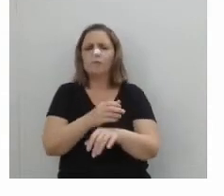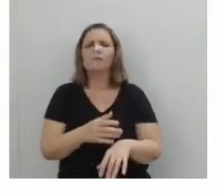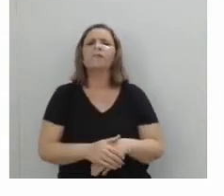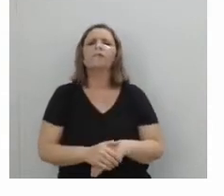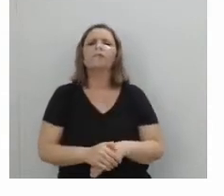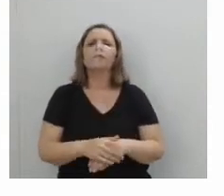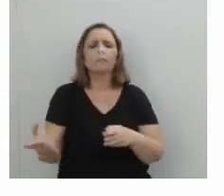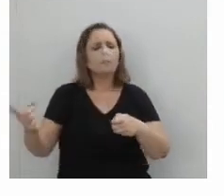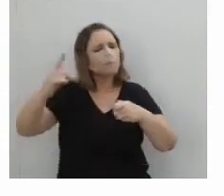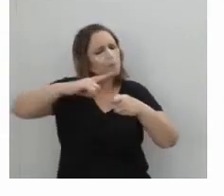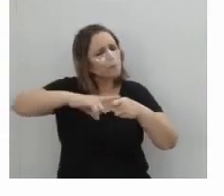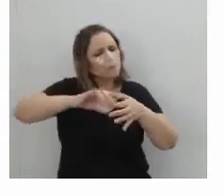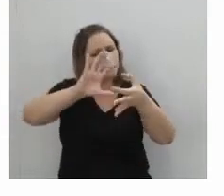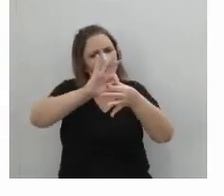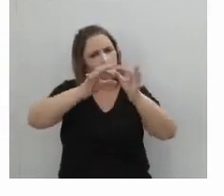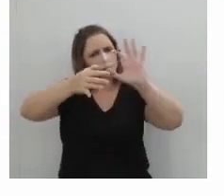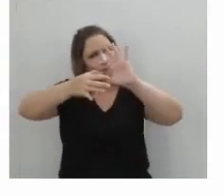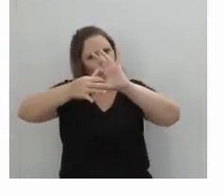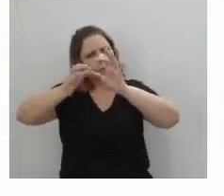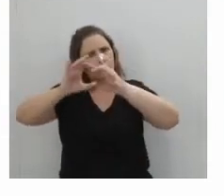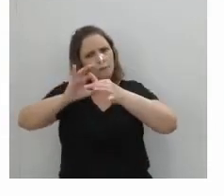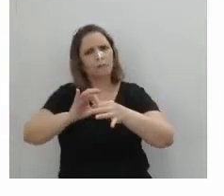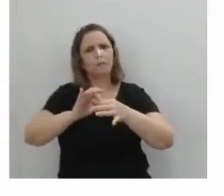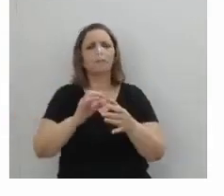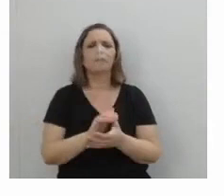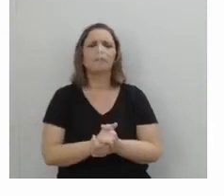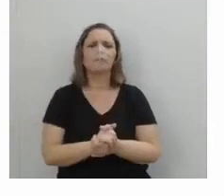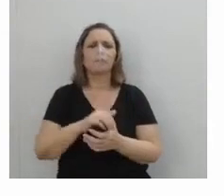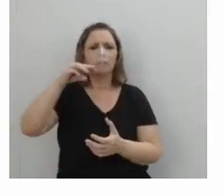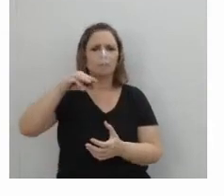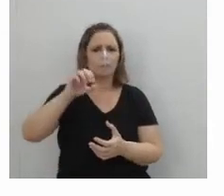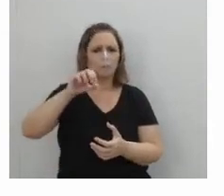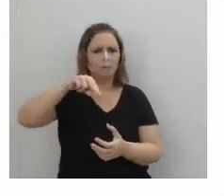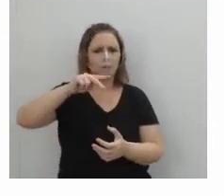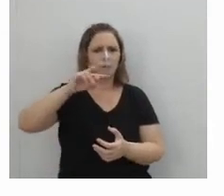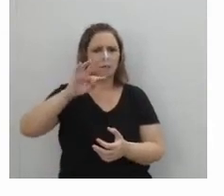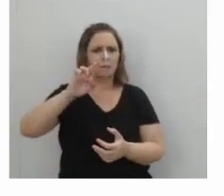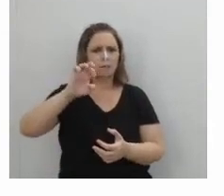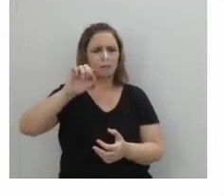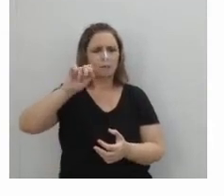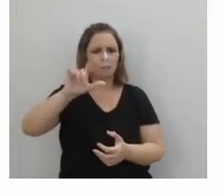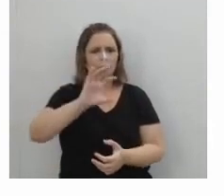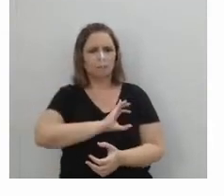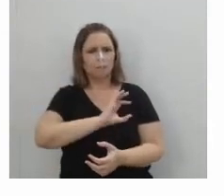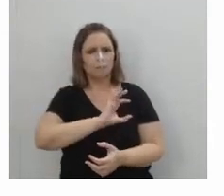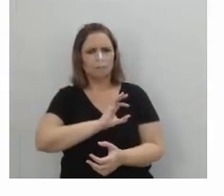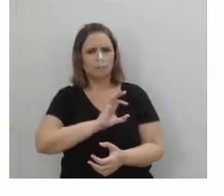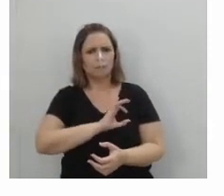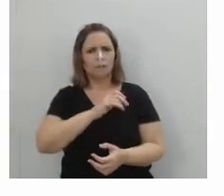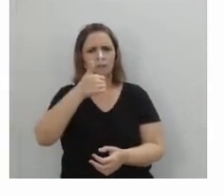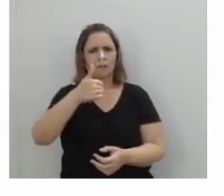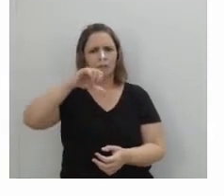esporte volta a ser praticado nas Olimpíadas de Montreal, no ano de